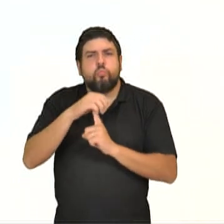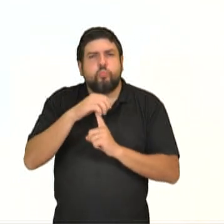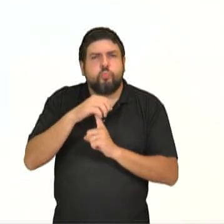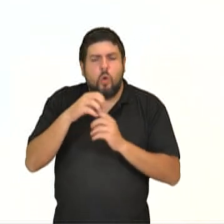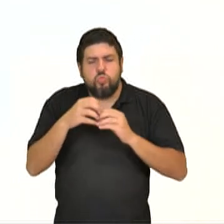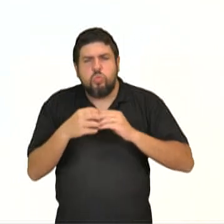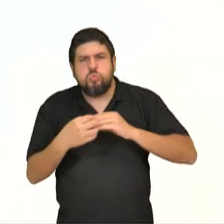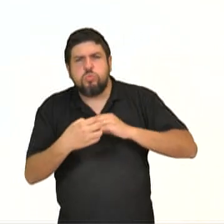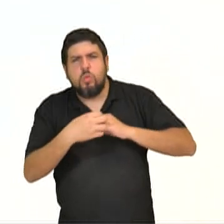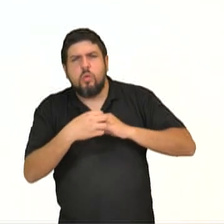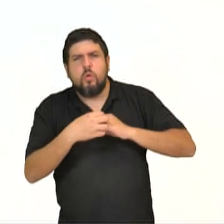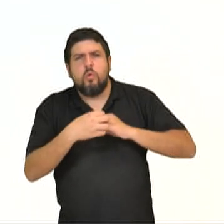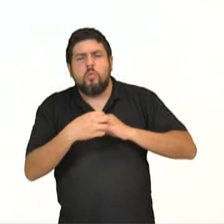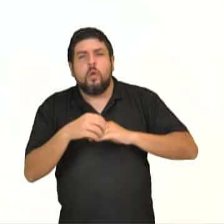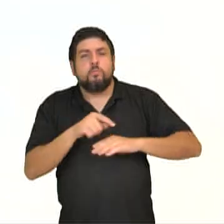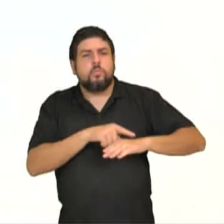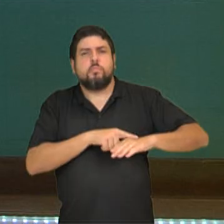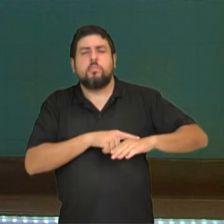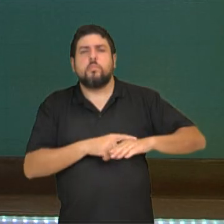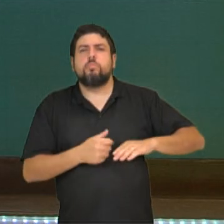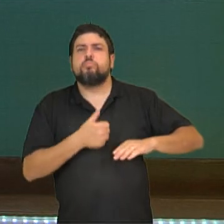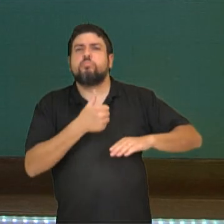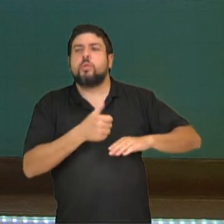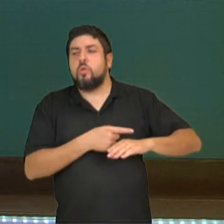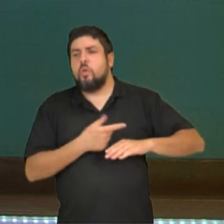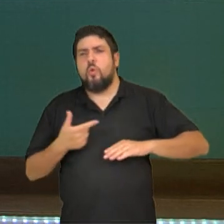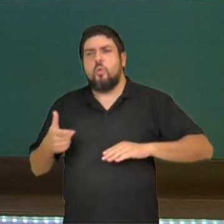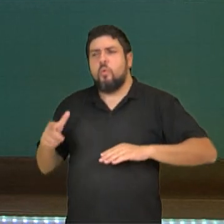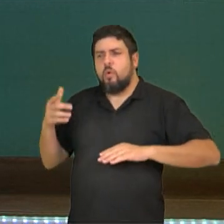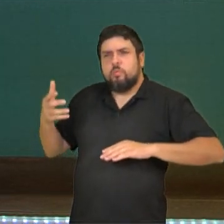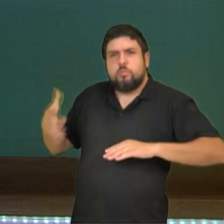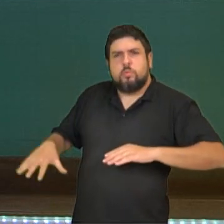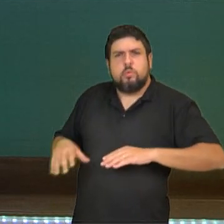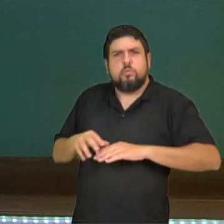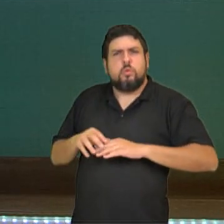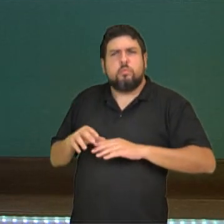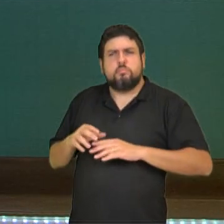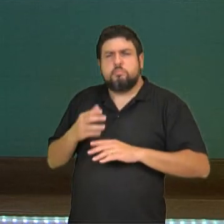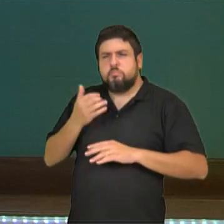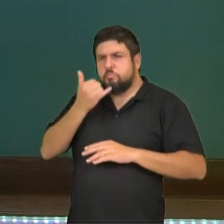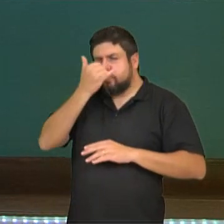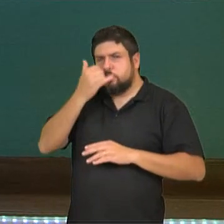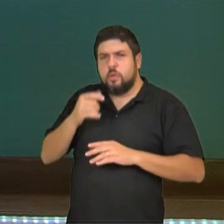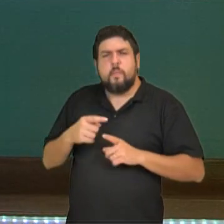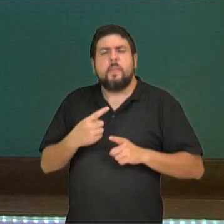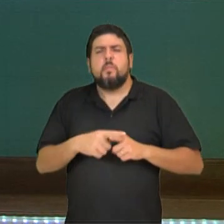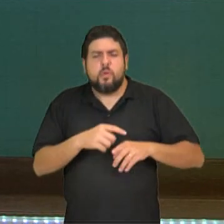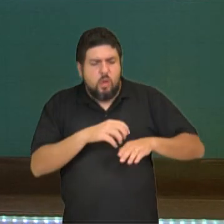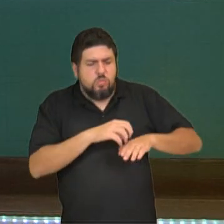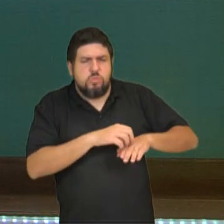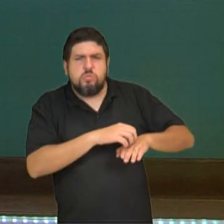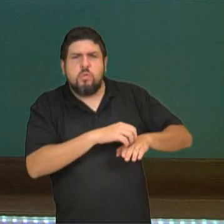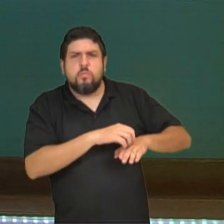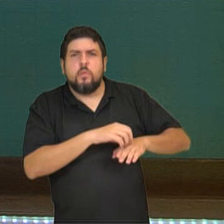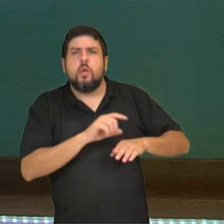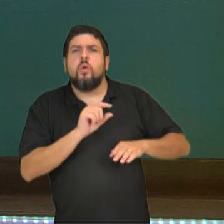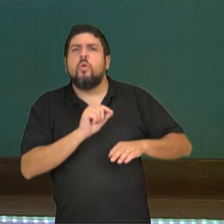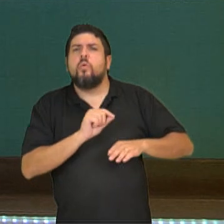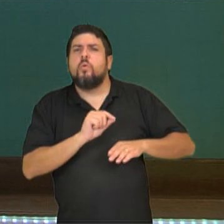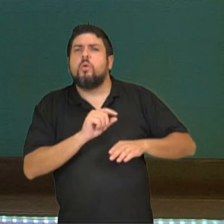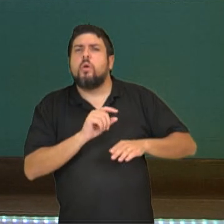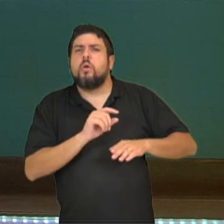de infecções de pele que os demais que recusavam. Curioso! Por que esses alimentos mofados podem